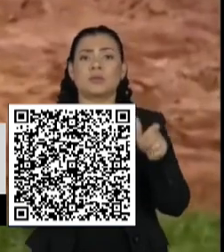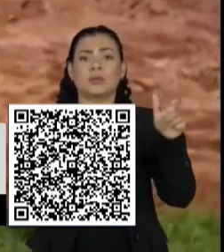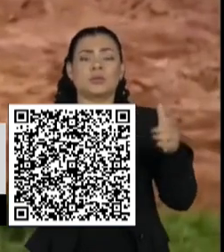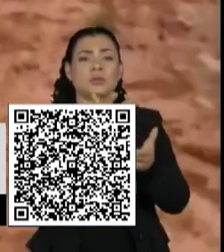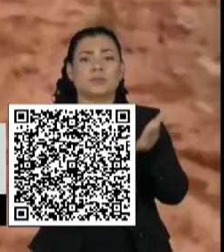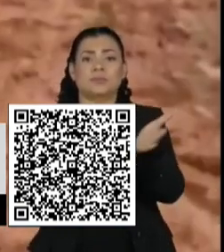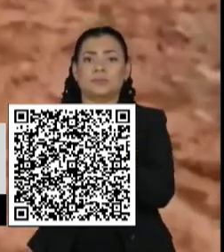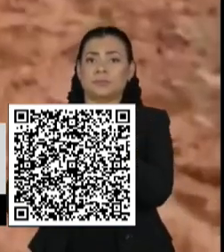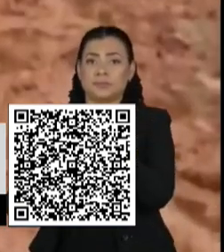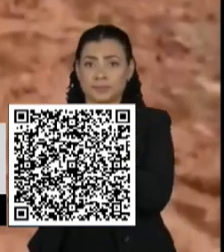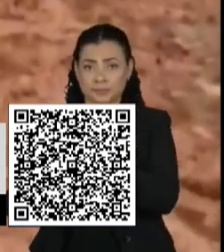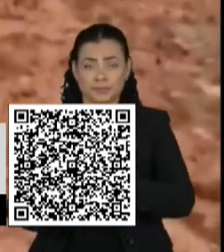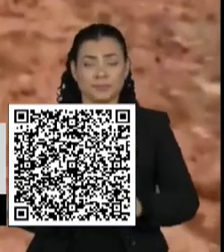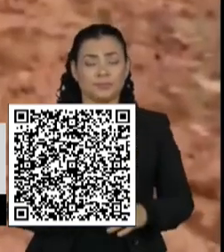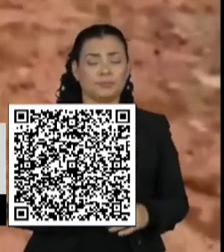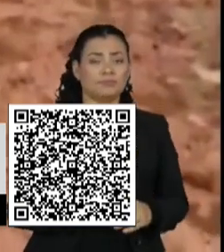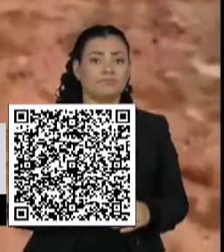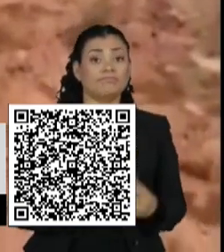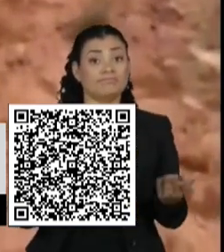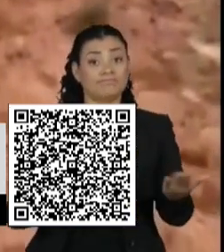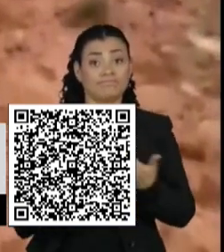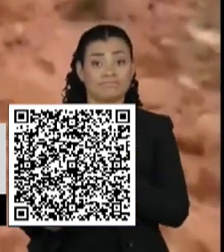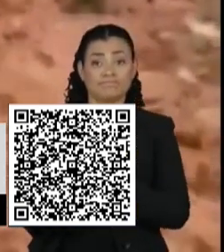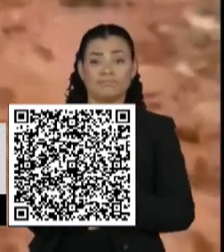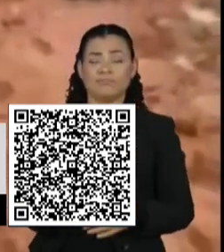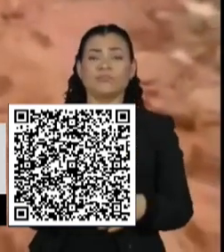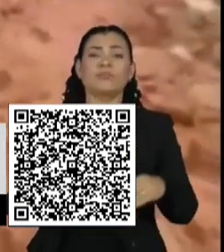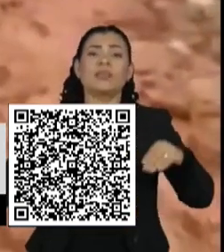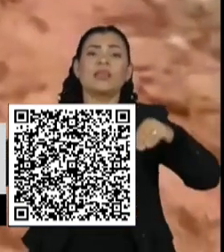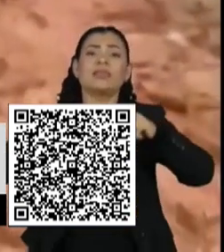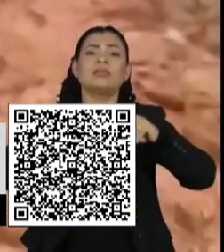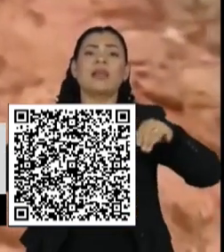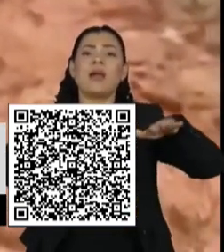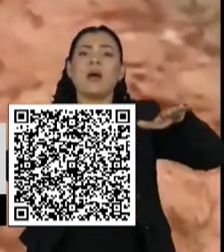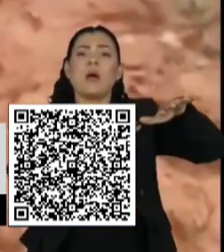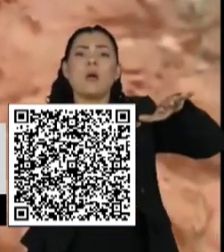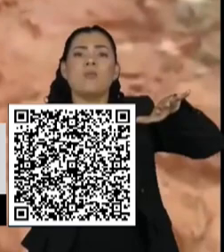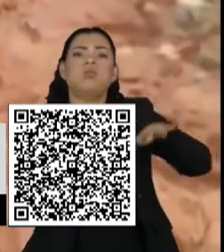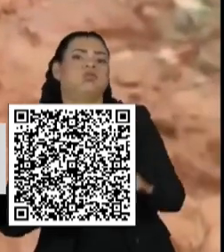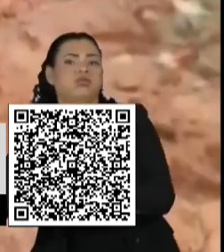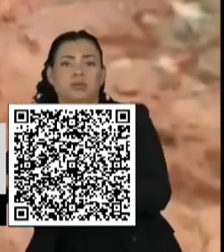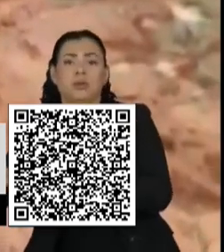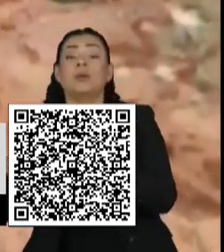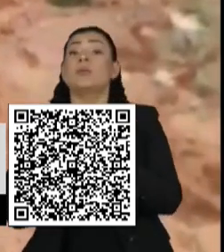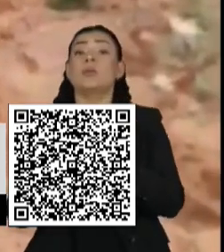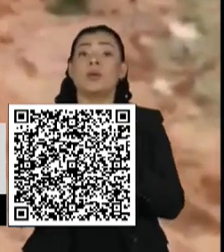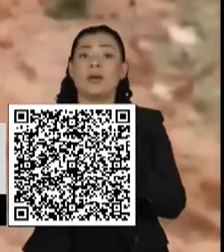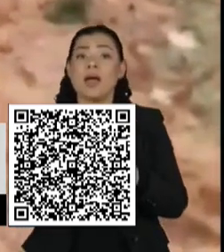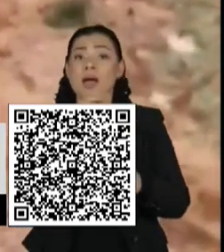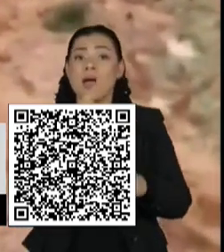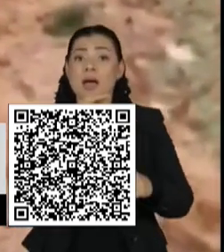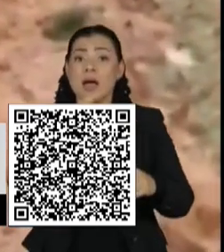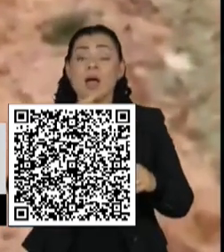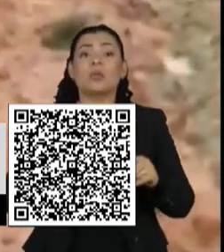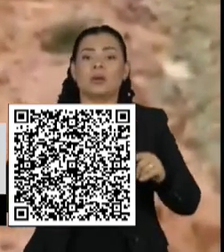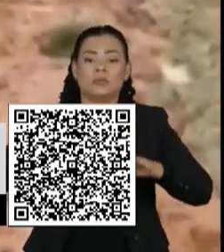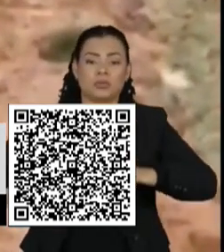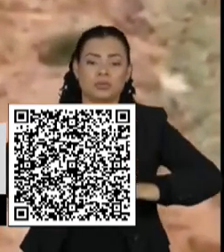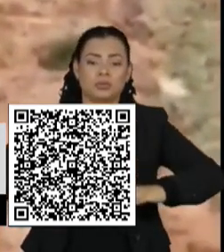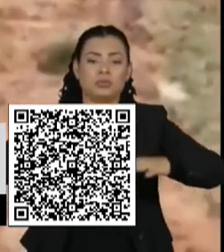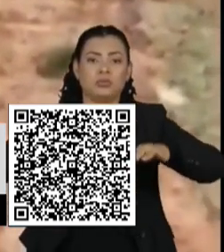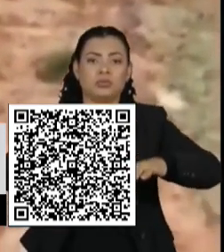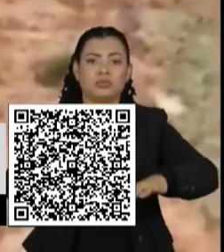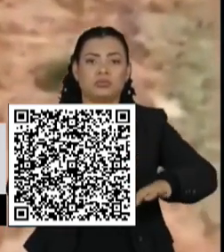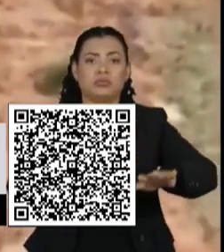quatro desaparecidas. O fenômeno, conhecido como terras caídas, acontece quando a água causa erosão